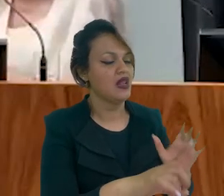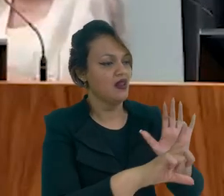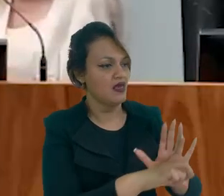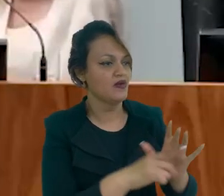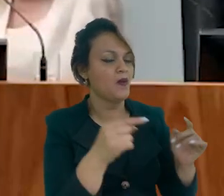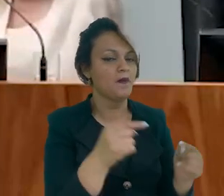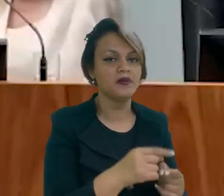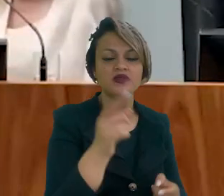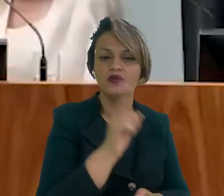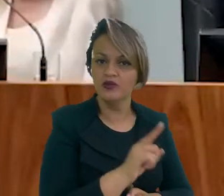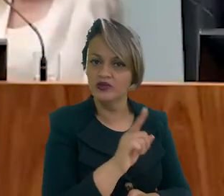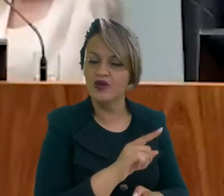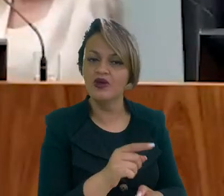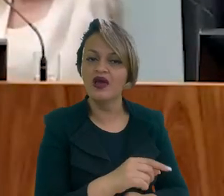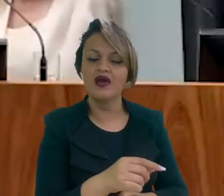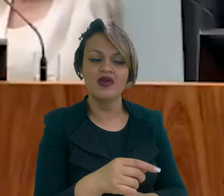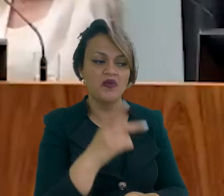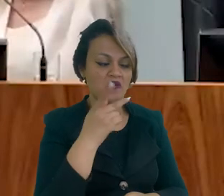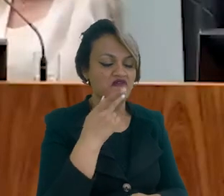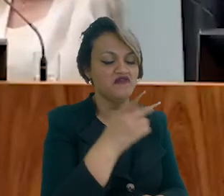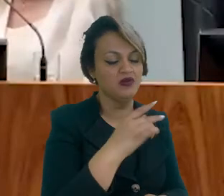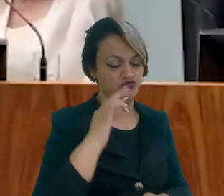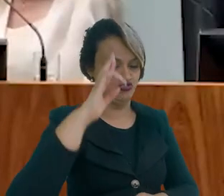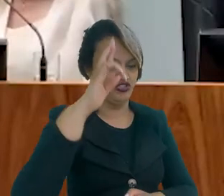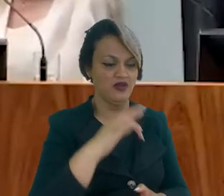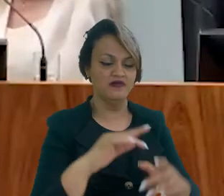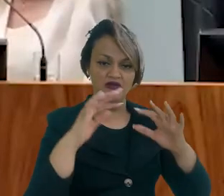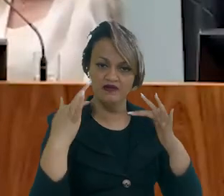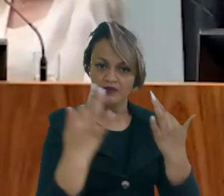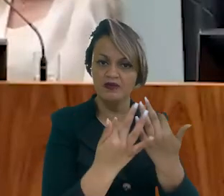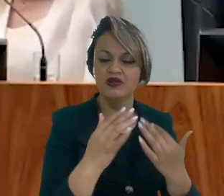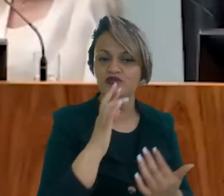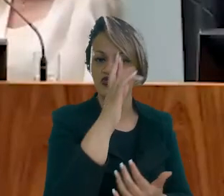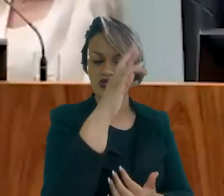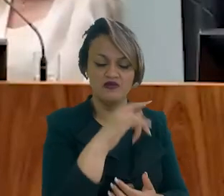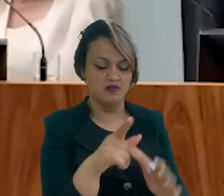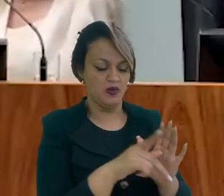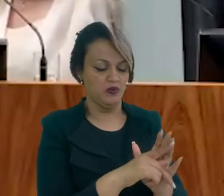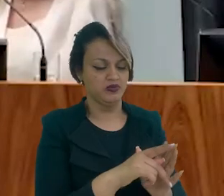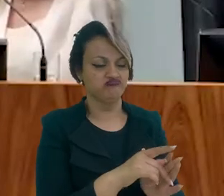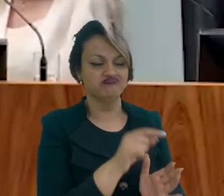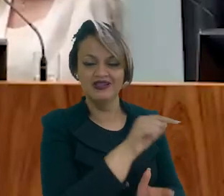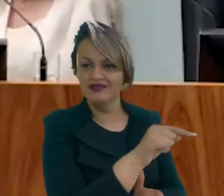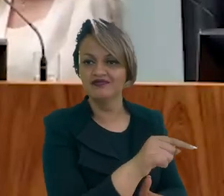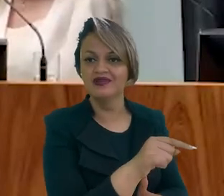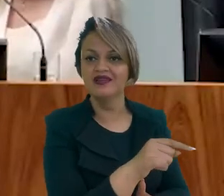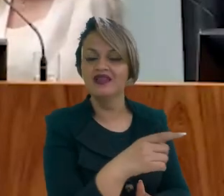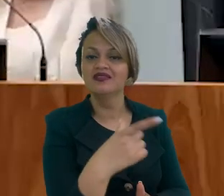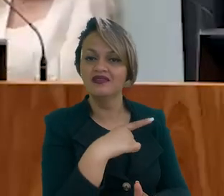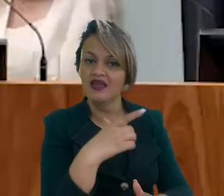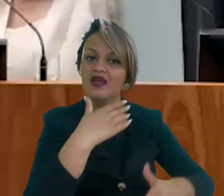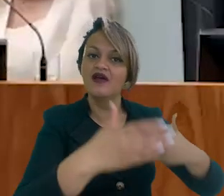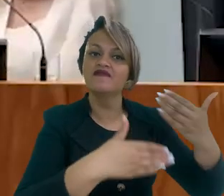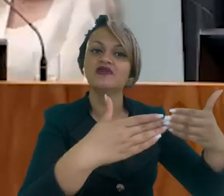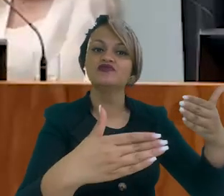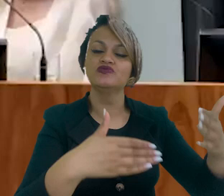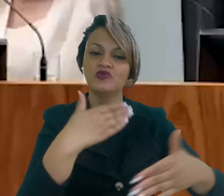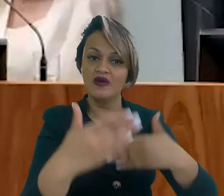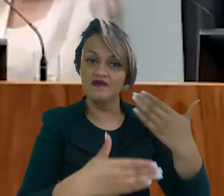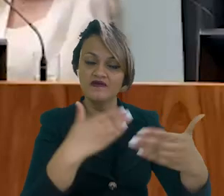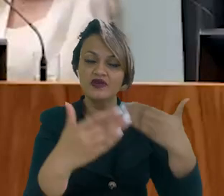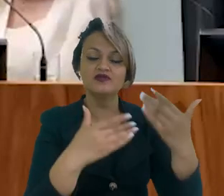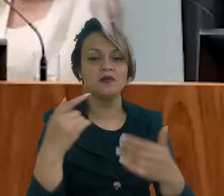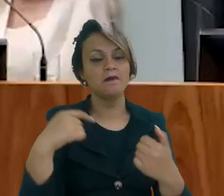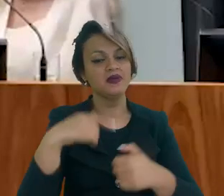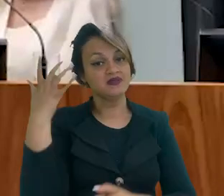responder pelos seus atos do ponto de vista do ilícito não preciso fazer uma imputação ao chefe da família ao chefe